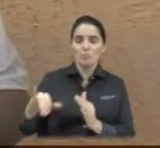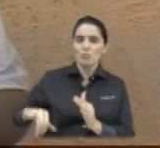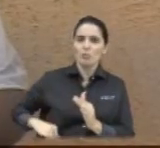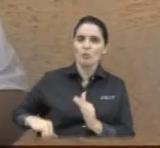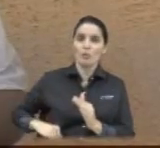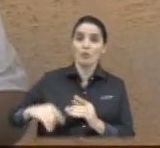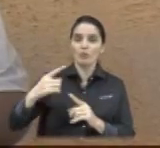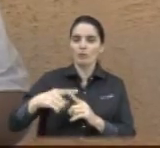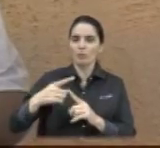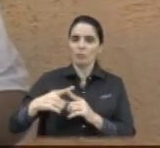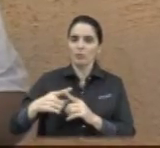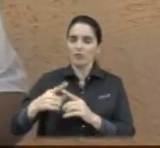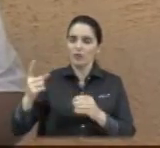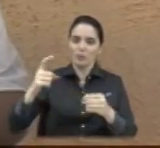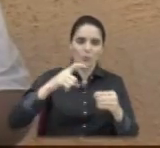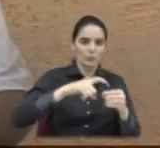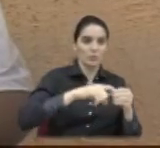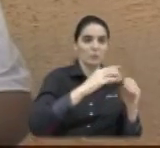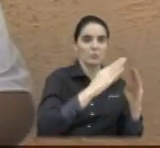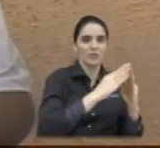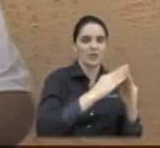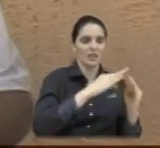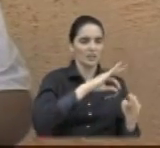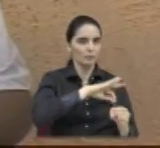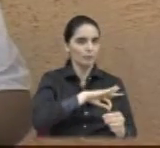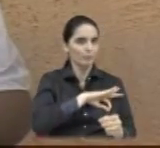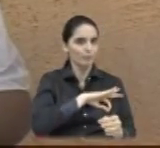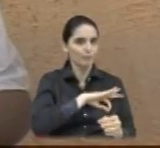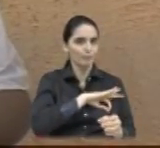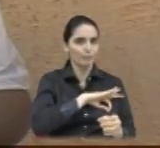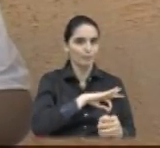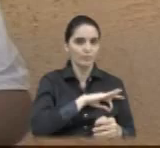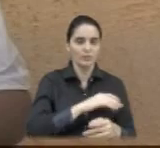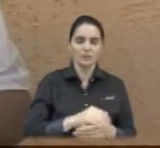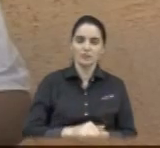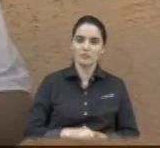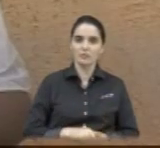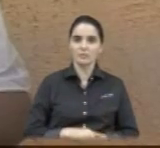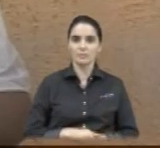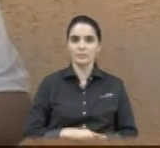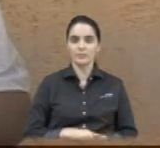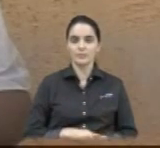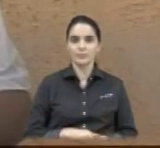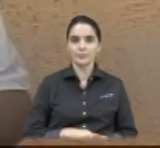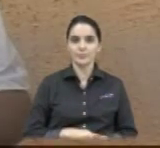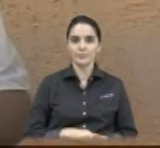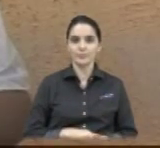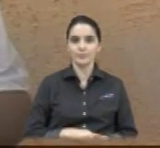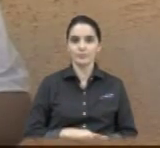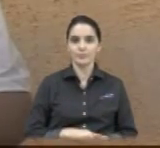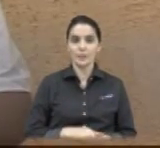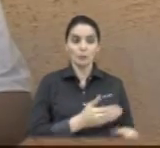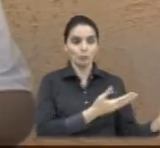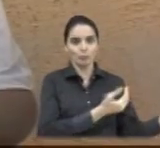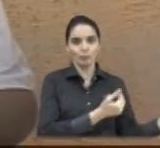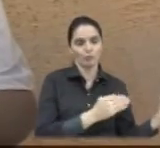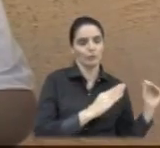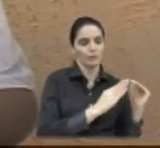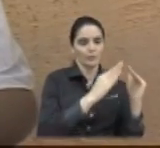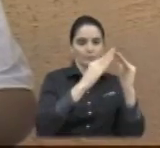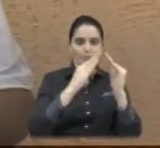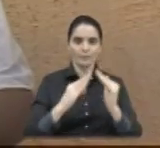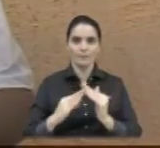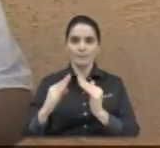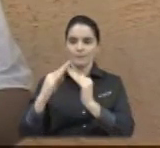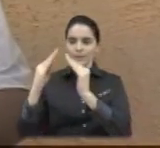dos agentes de segurança os jovens da periferia em sua maioria não têm perspectiva de conquistar seus sonhos se é